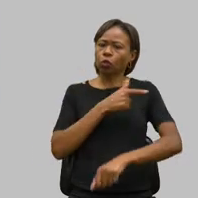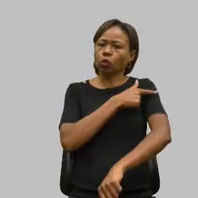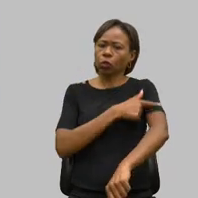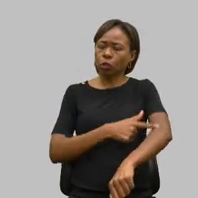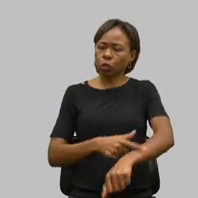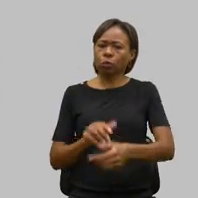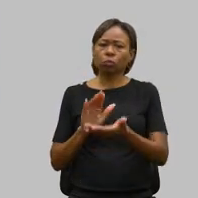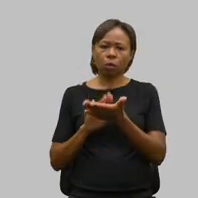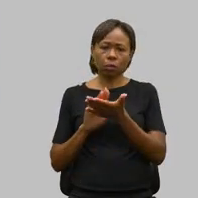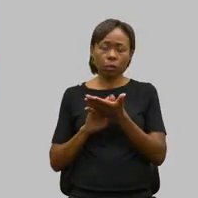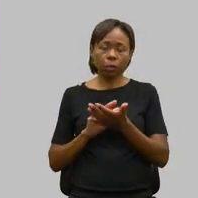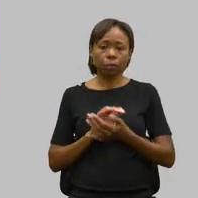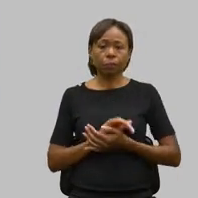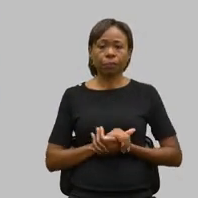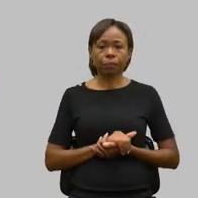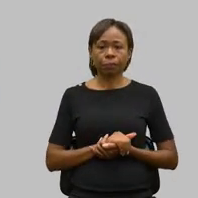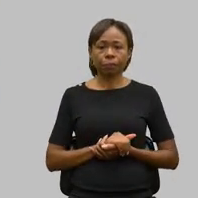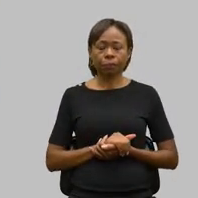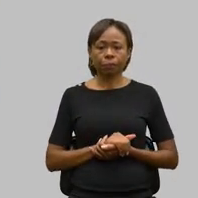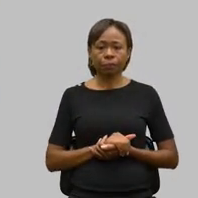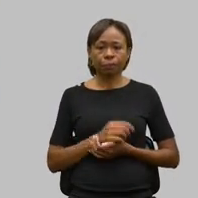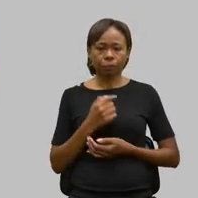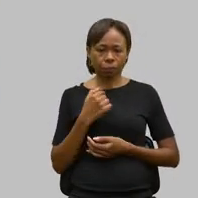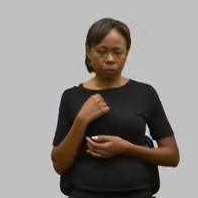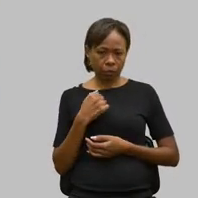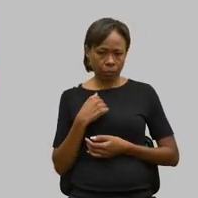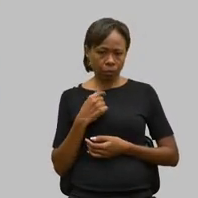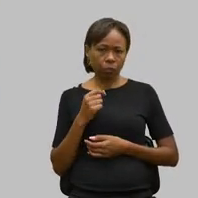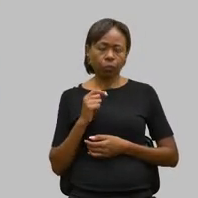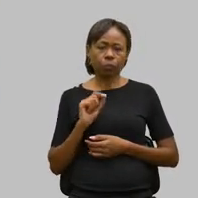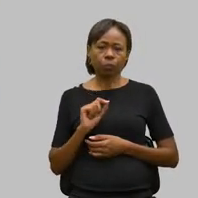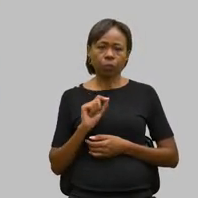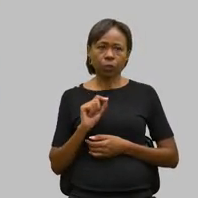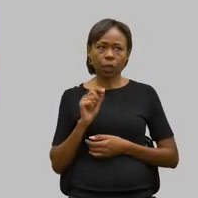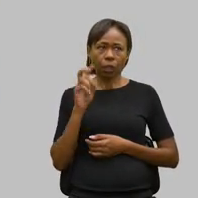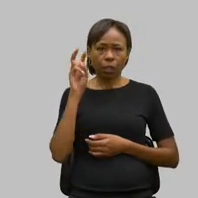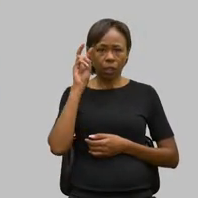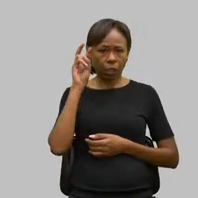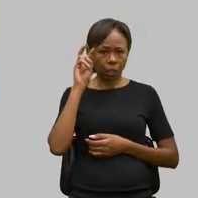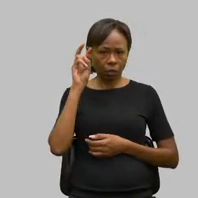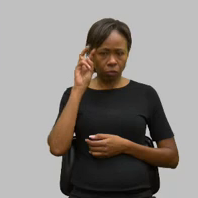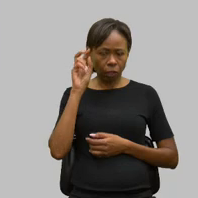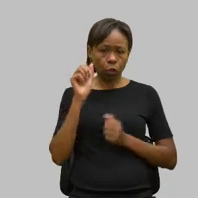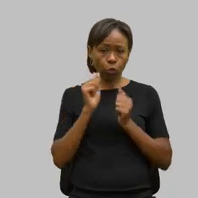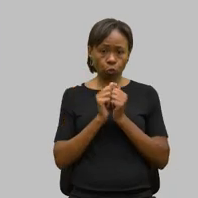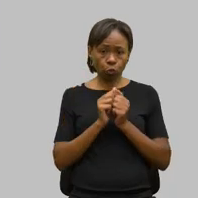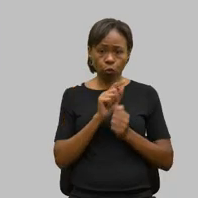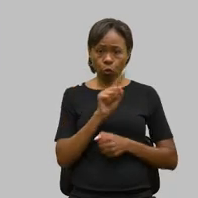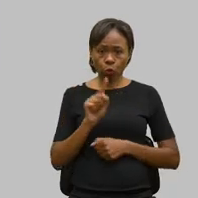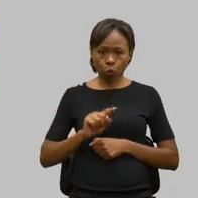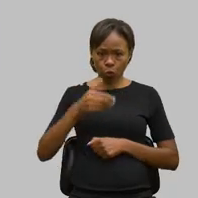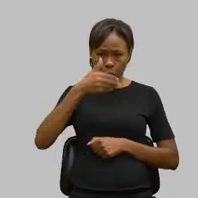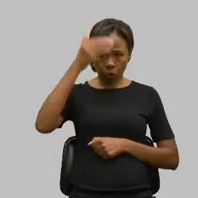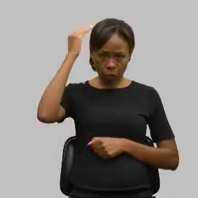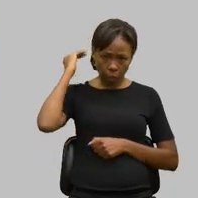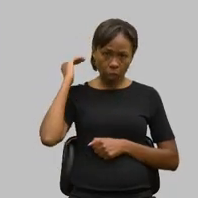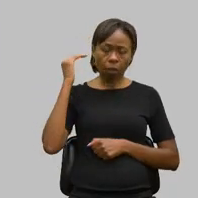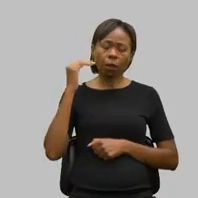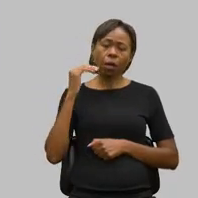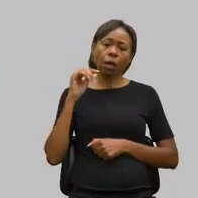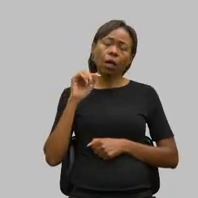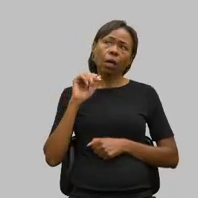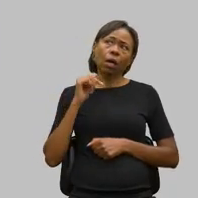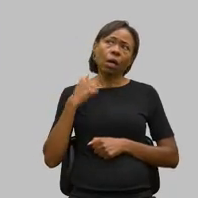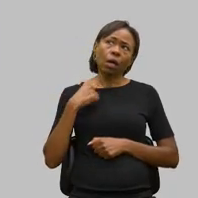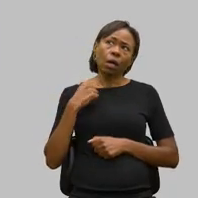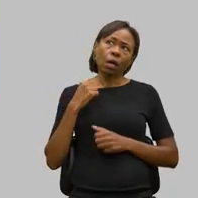pela sua atuação. Eu fiz um giro quinta-feira com o governador Romeu Zema, em todas as falas dele, ele destacou muito isso,